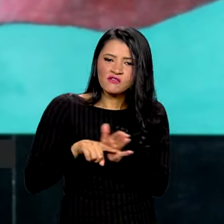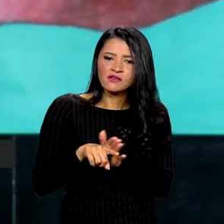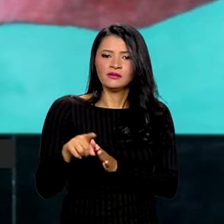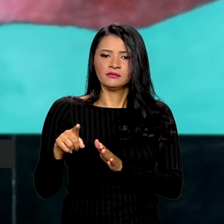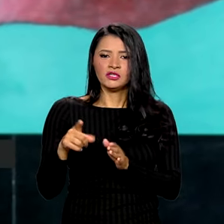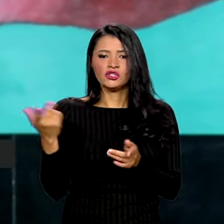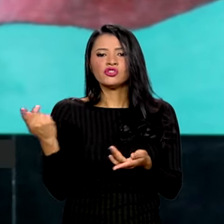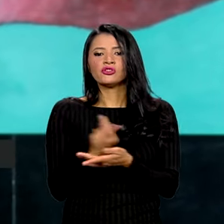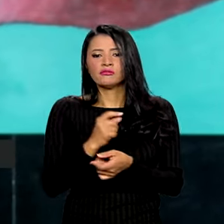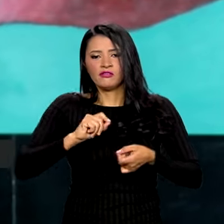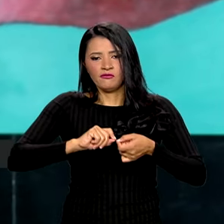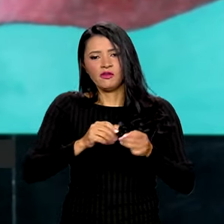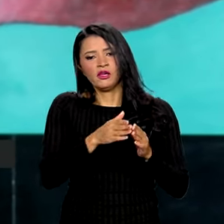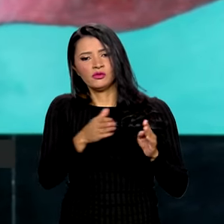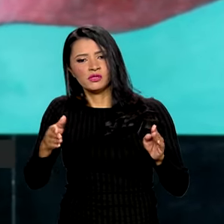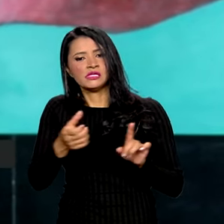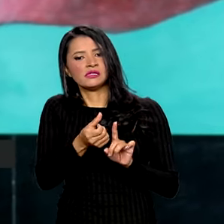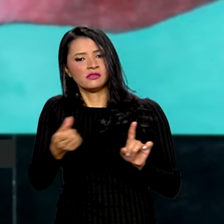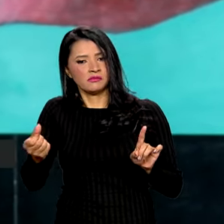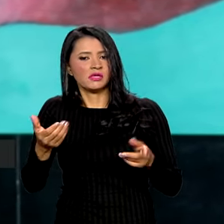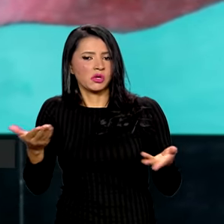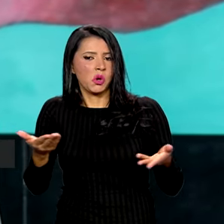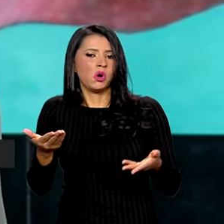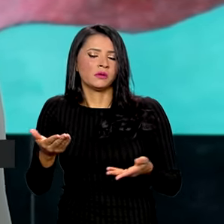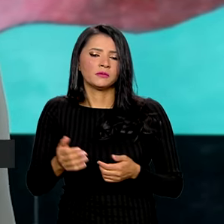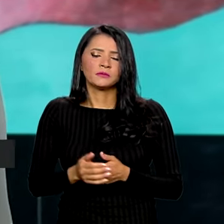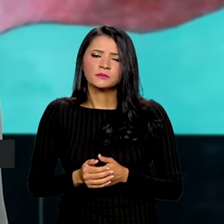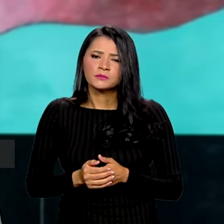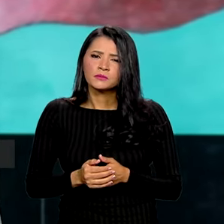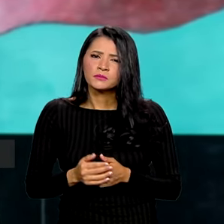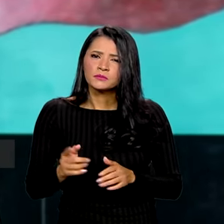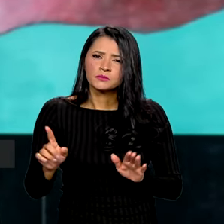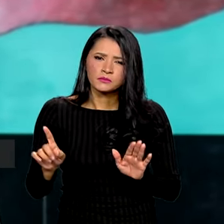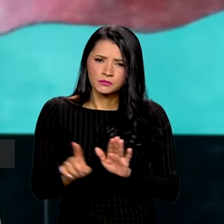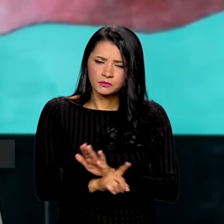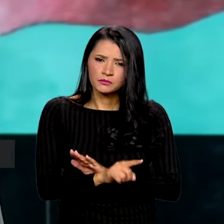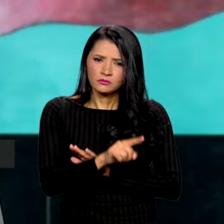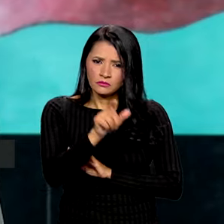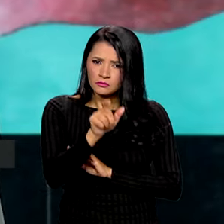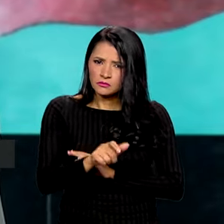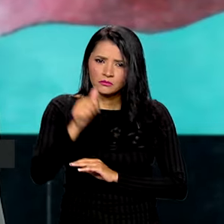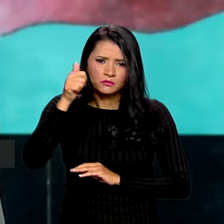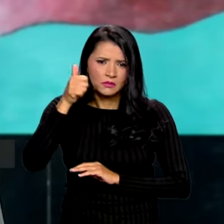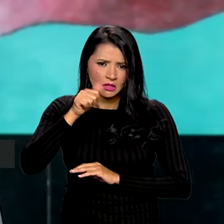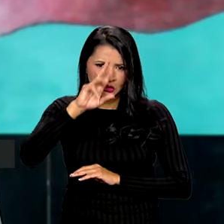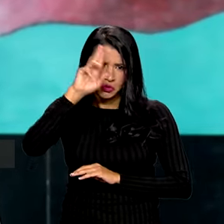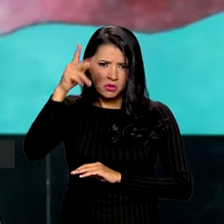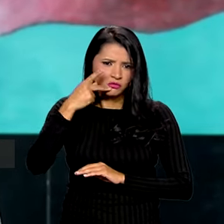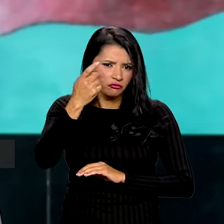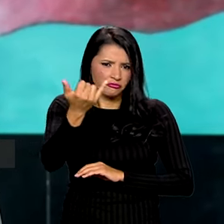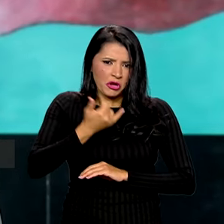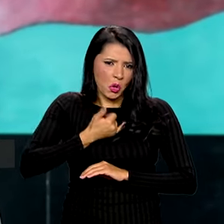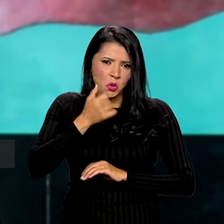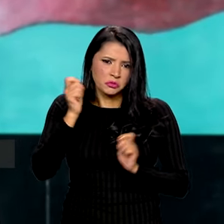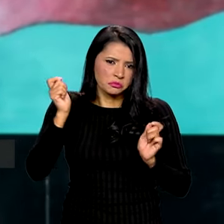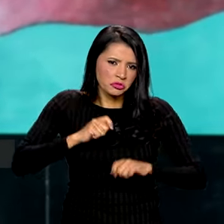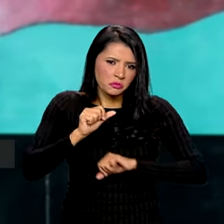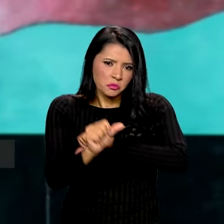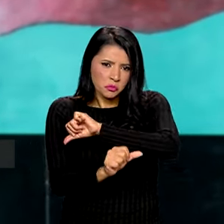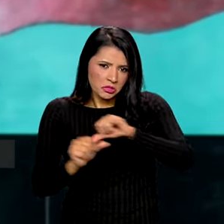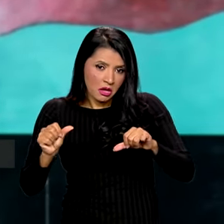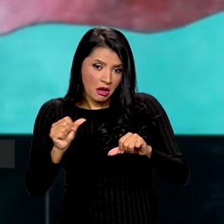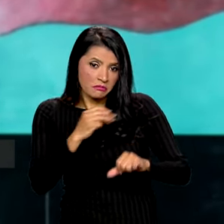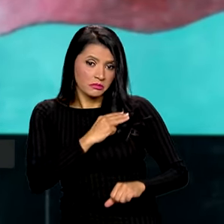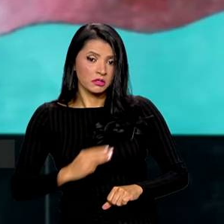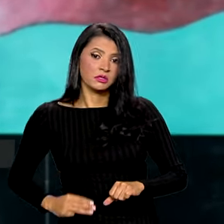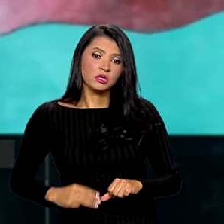6 meses. Pelo menos a atenção do presidente não conversou com a senhora sobre possibilidades de troca, sobre não, não.